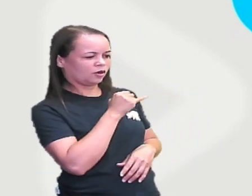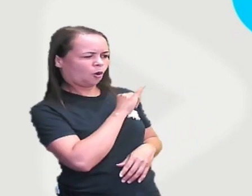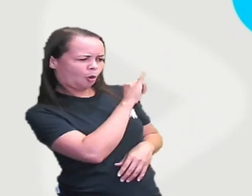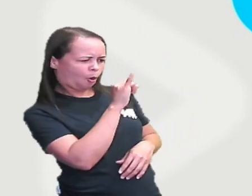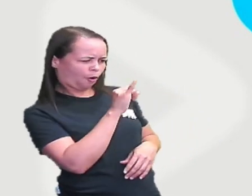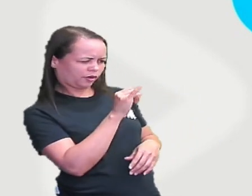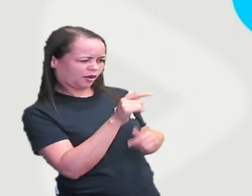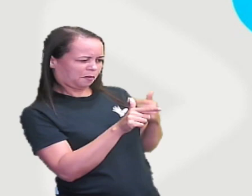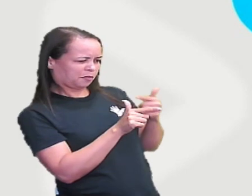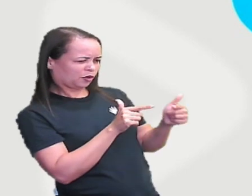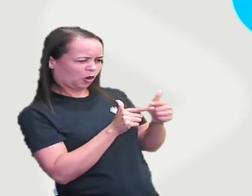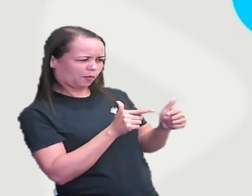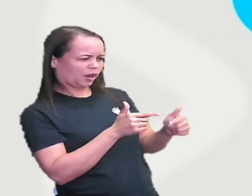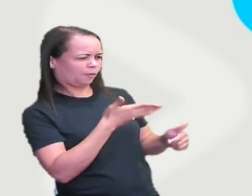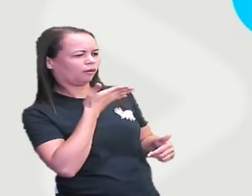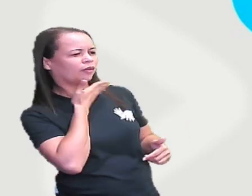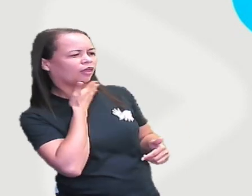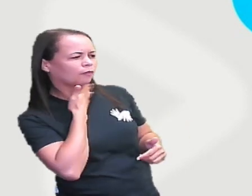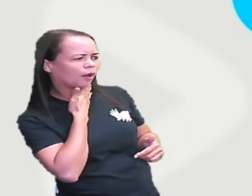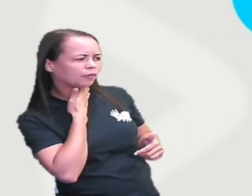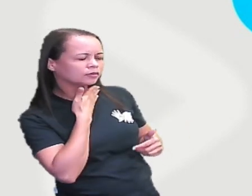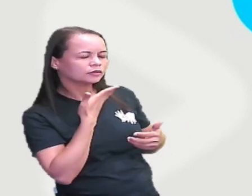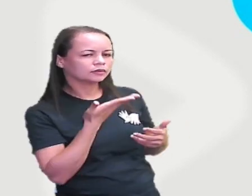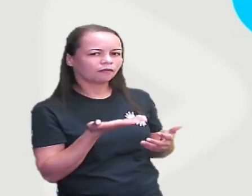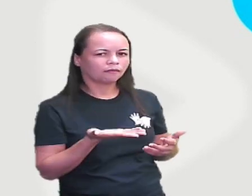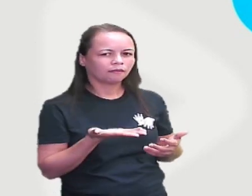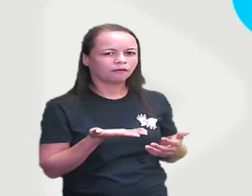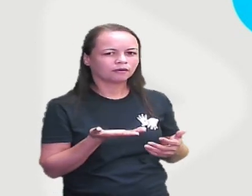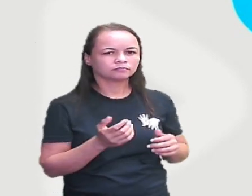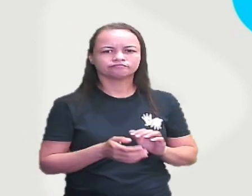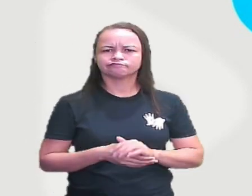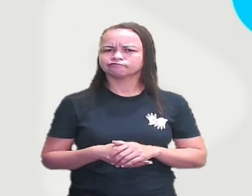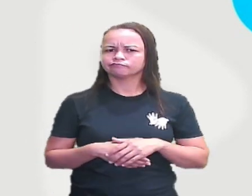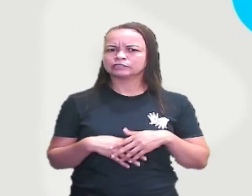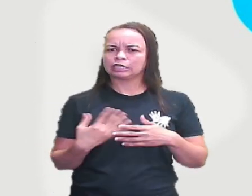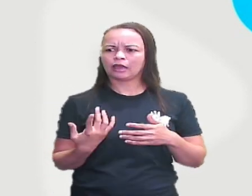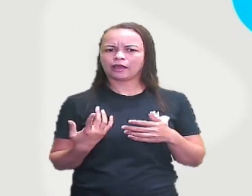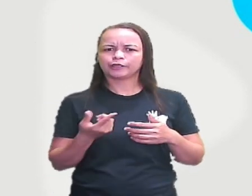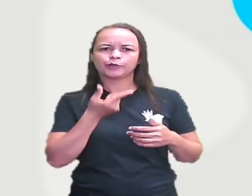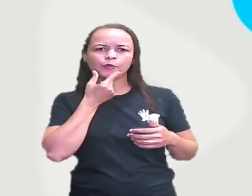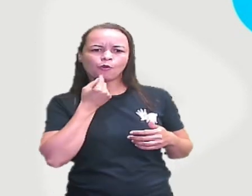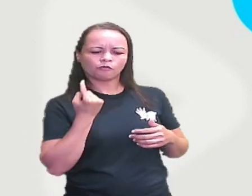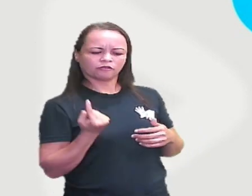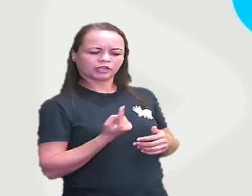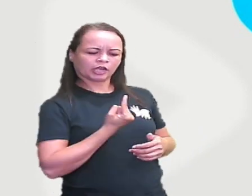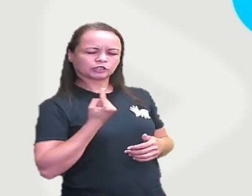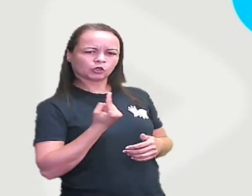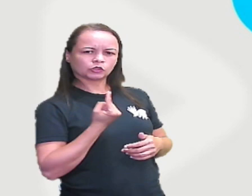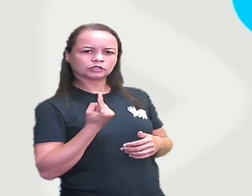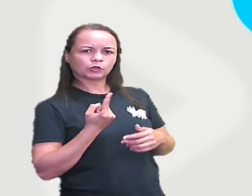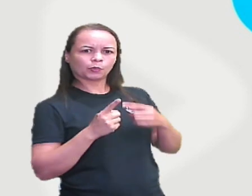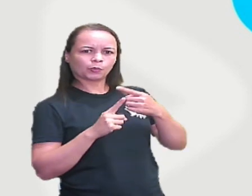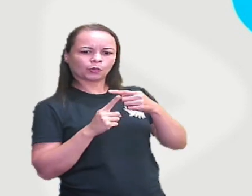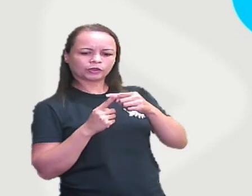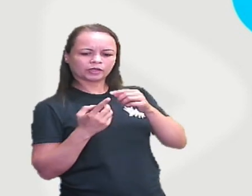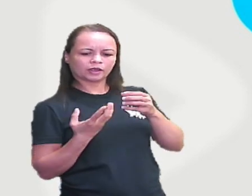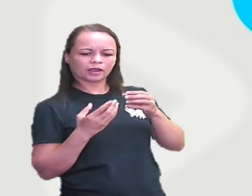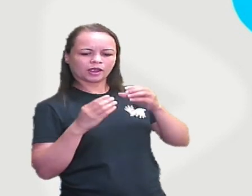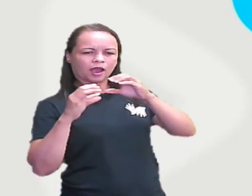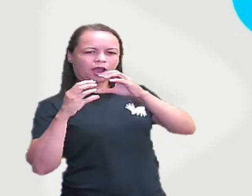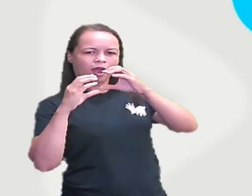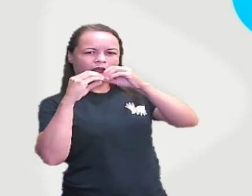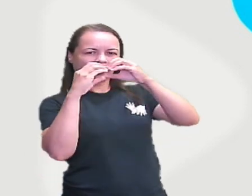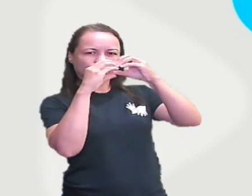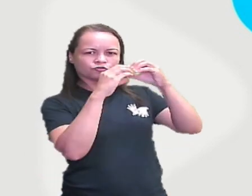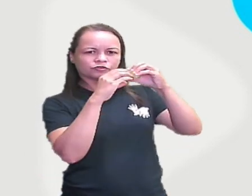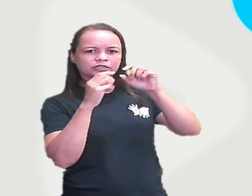problema de nós bater um papo? E aí ele fica sozinho, porque aquela nuvenzinha ali, né, é